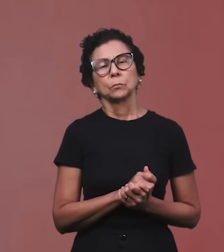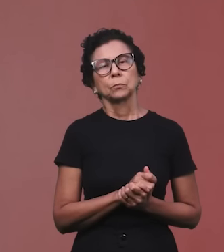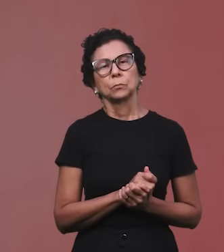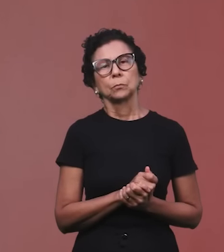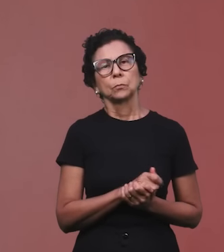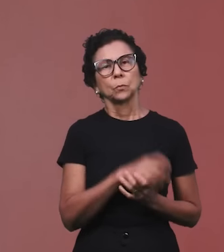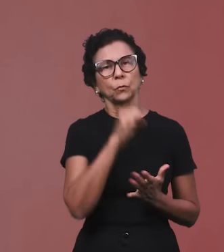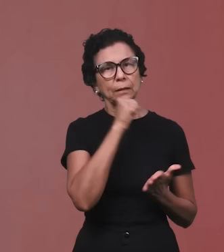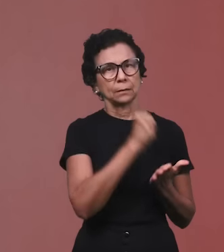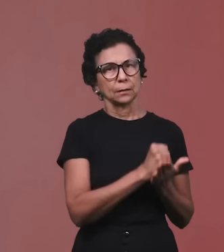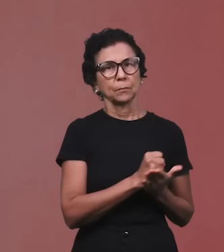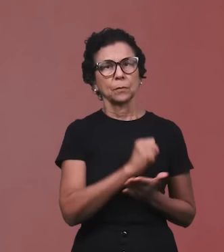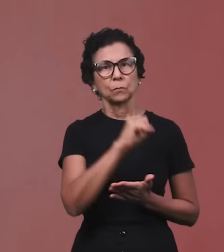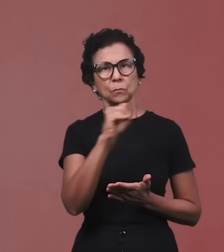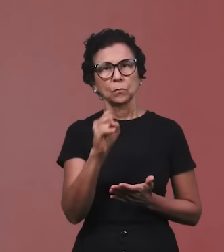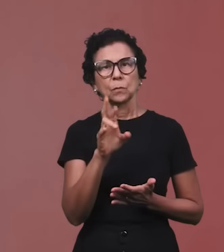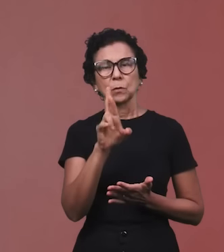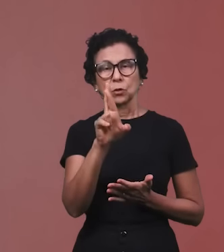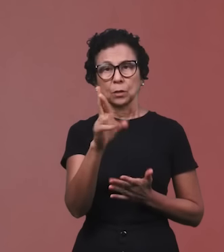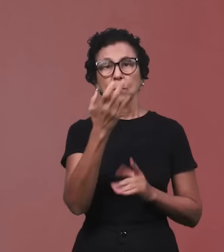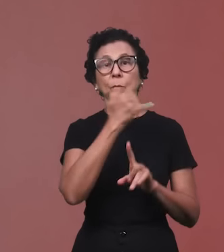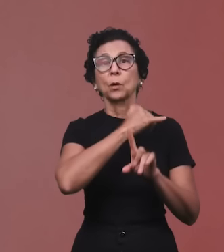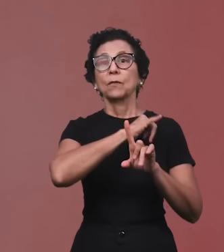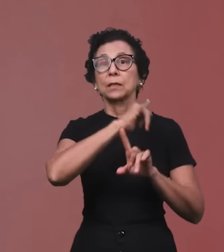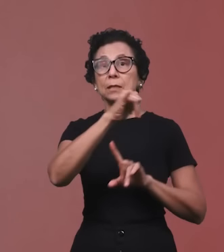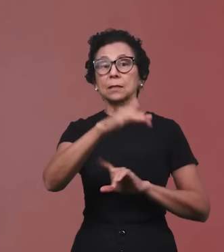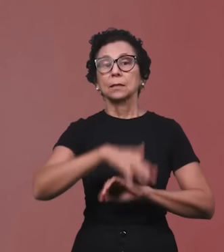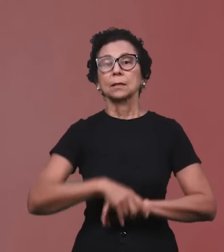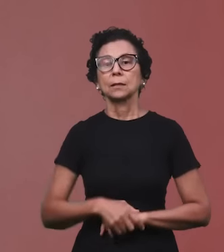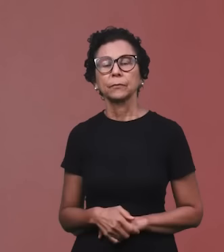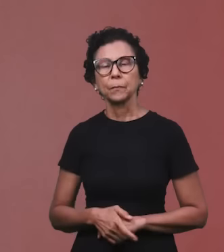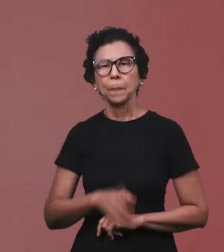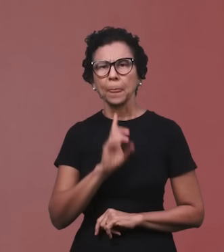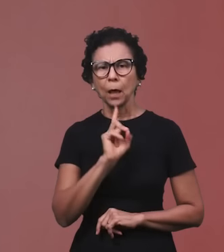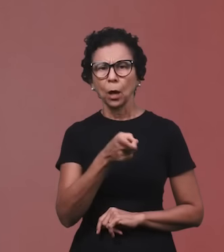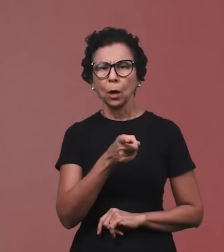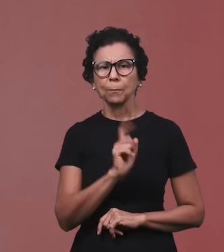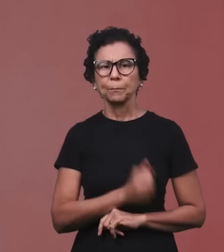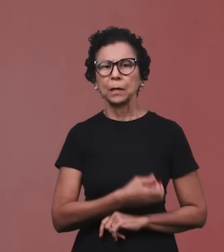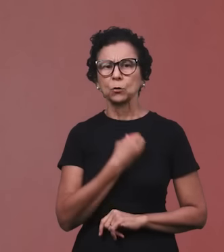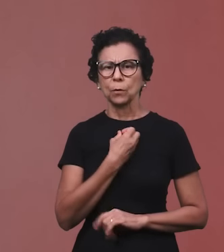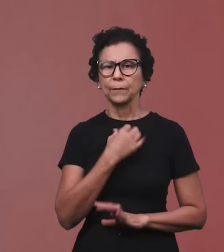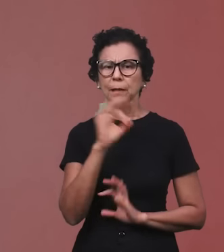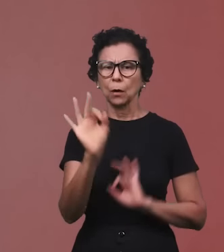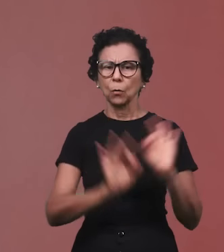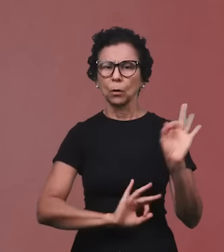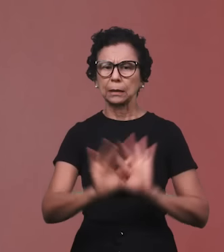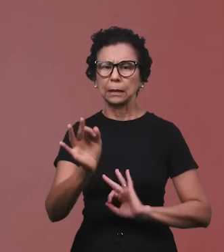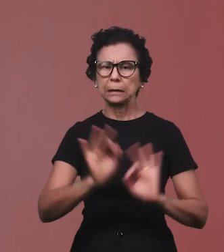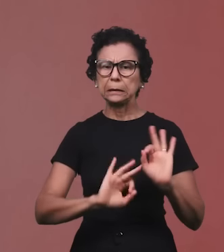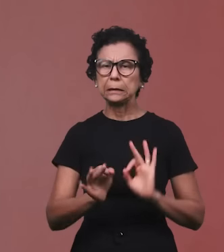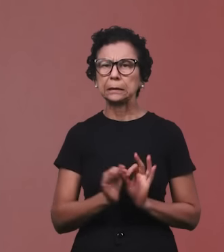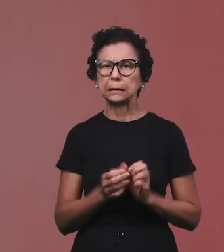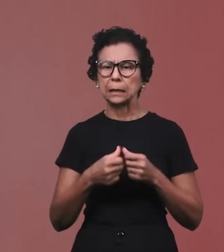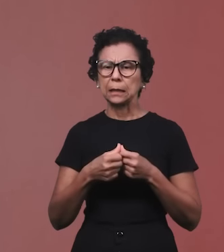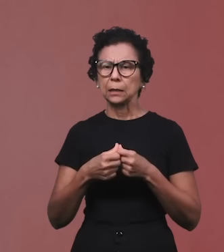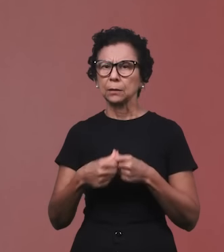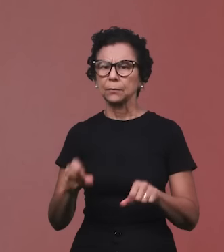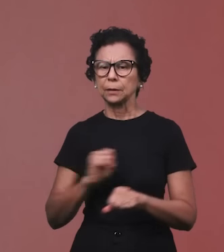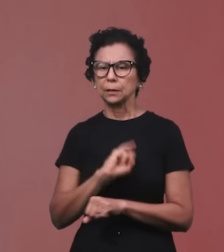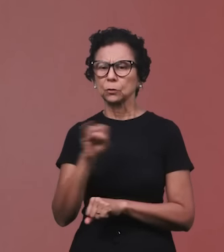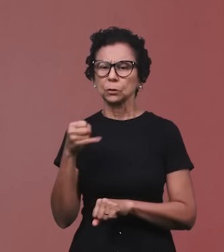Jeremias, por exemplo, profetizava para o povo, coloca a vida em ordem, e era a ordem o seguinte: fica em Jerusalém, submissão ao